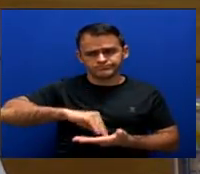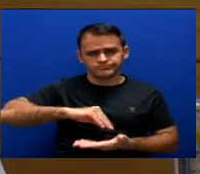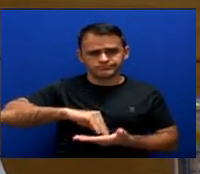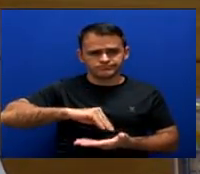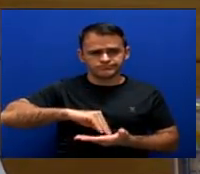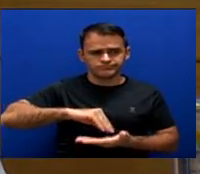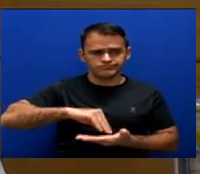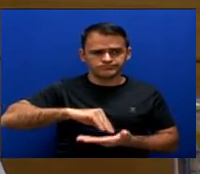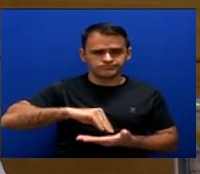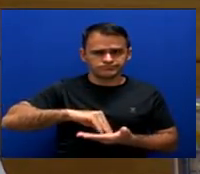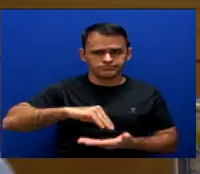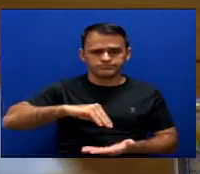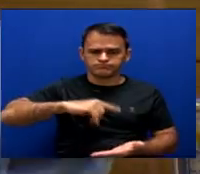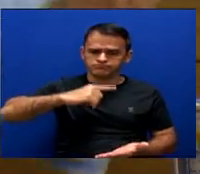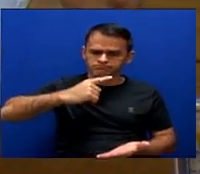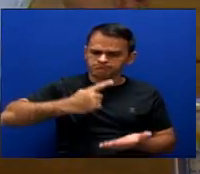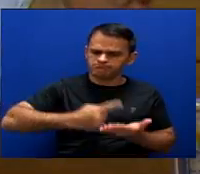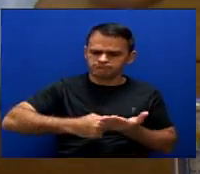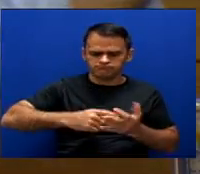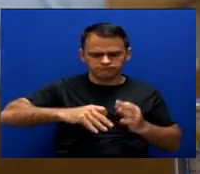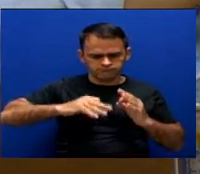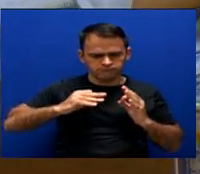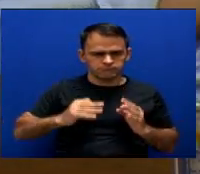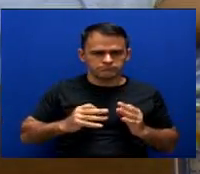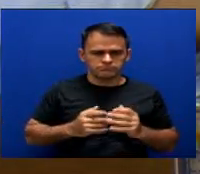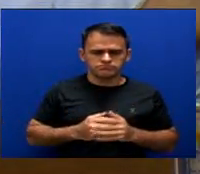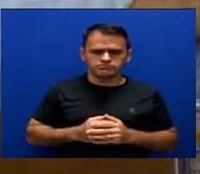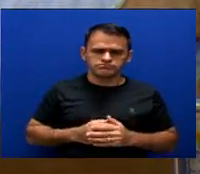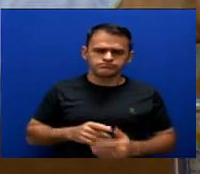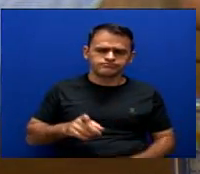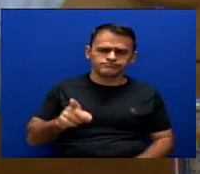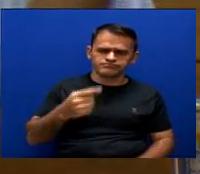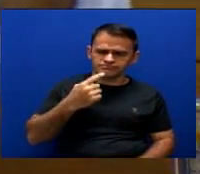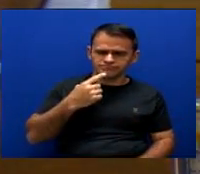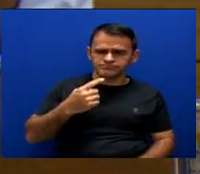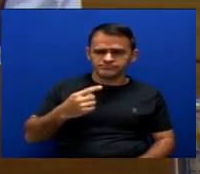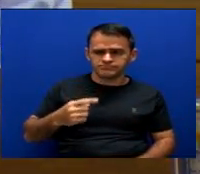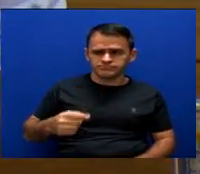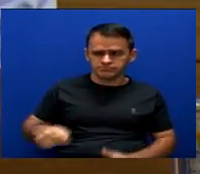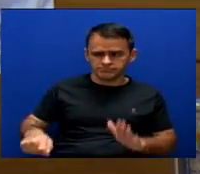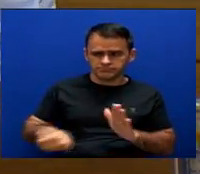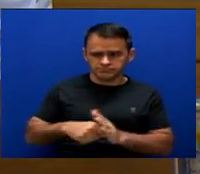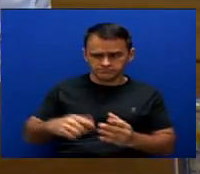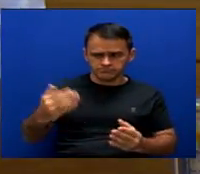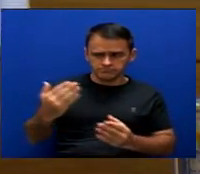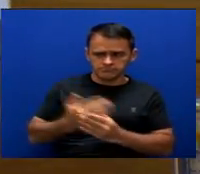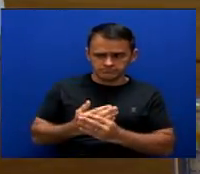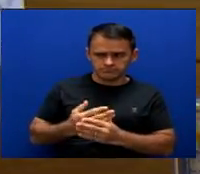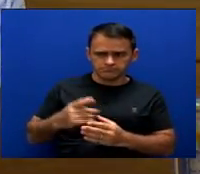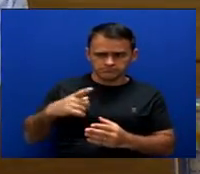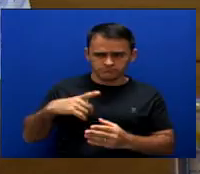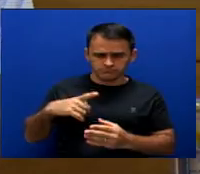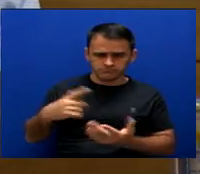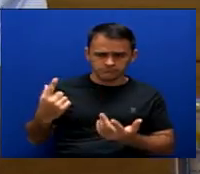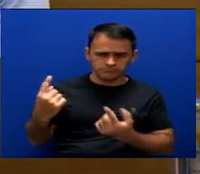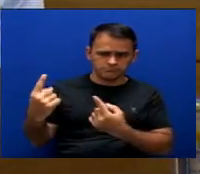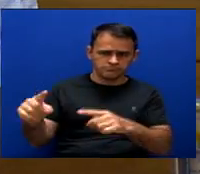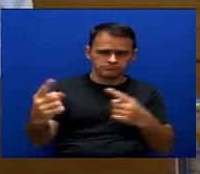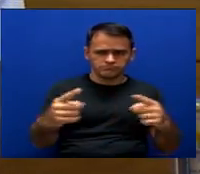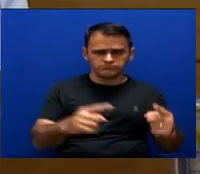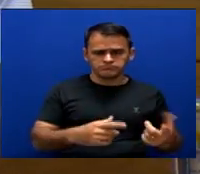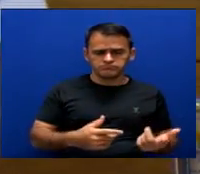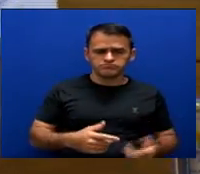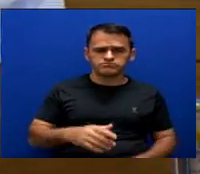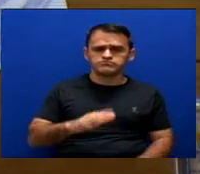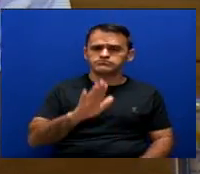dodô compromisso quer dizer senhor falou em judicialização tão ameaçando judicializar os municípios mas